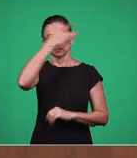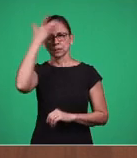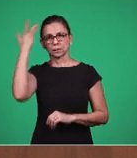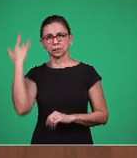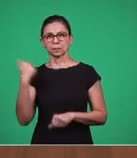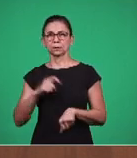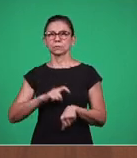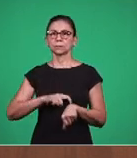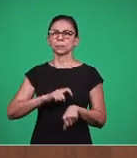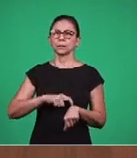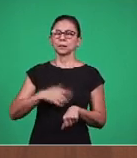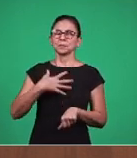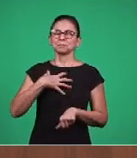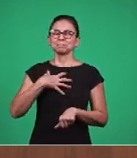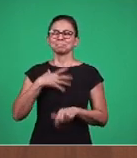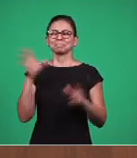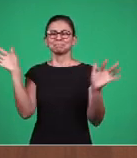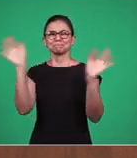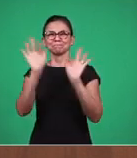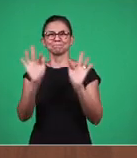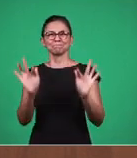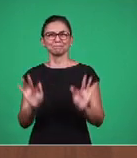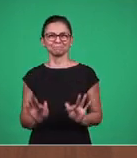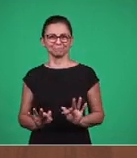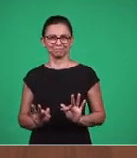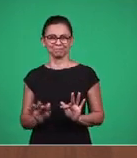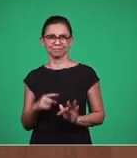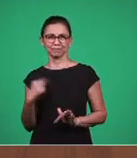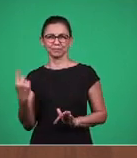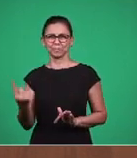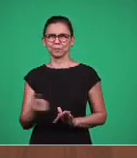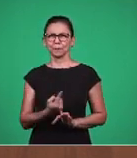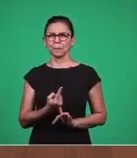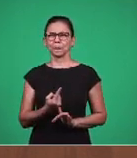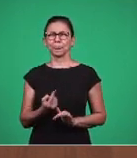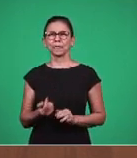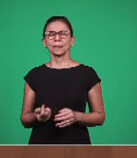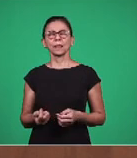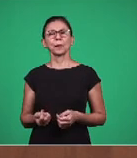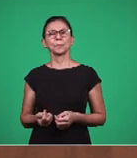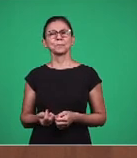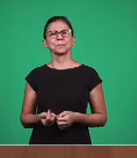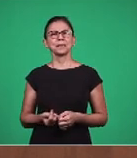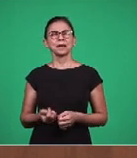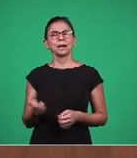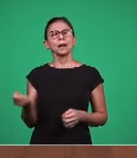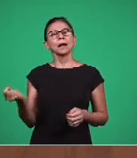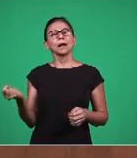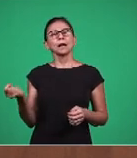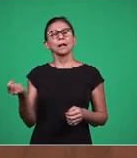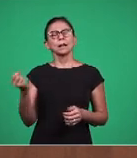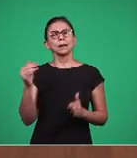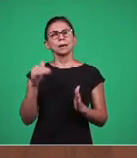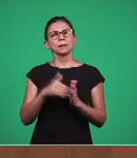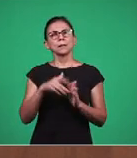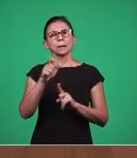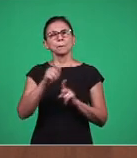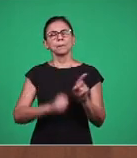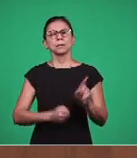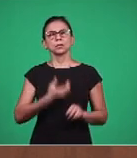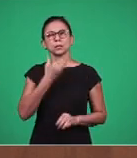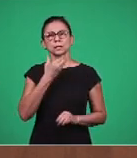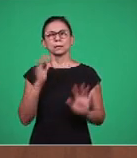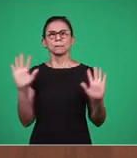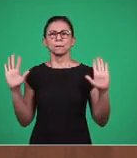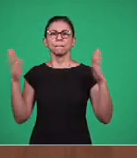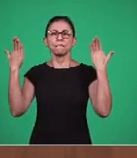muita felicidade para todos nós. E até o final do ano será de festa. A festa das